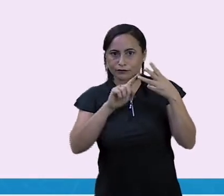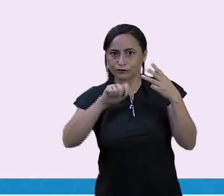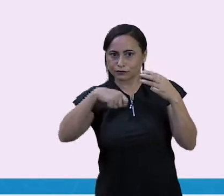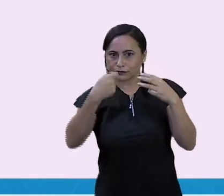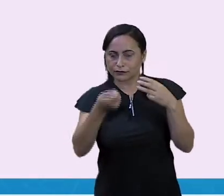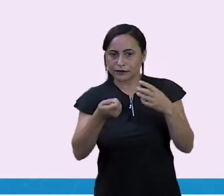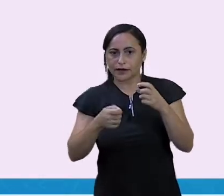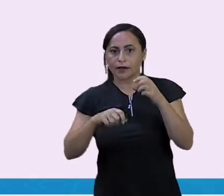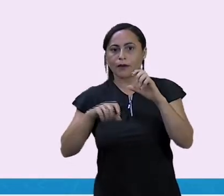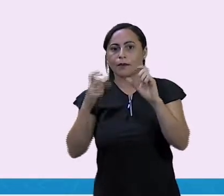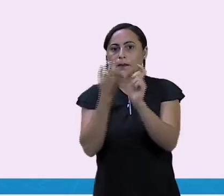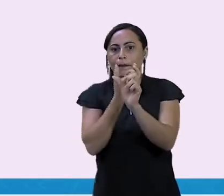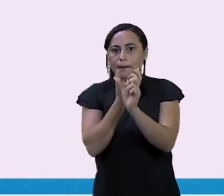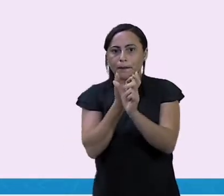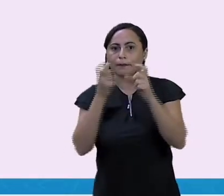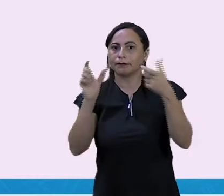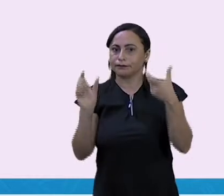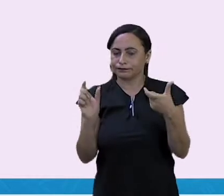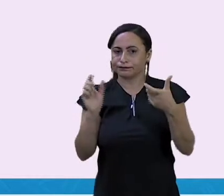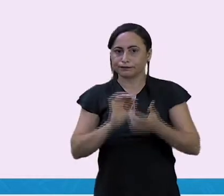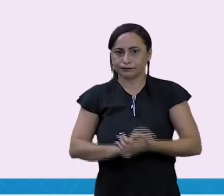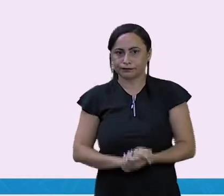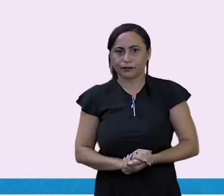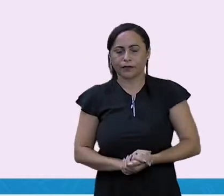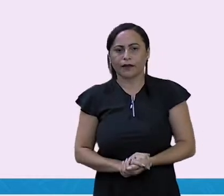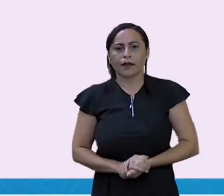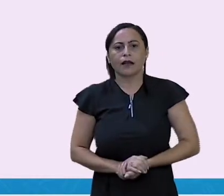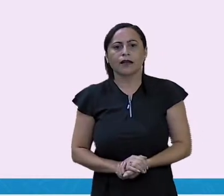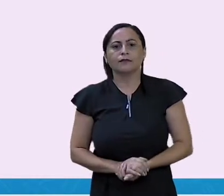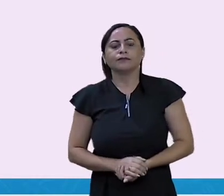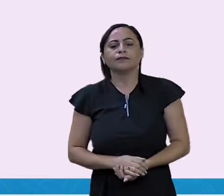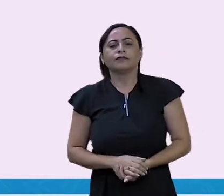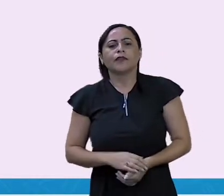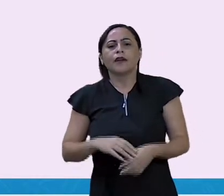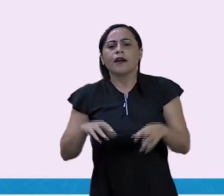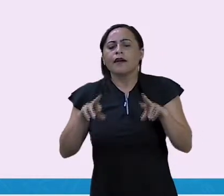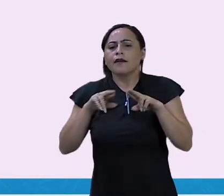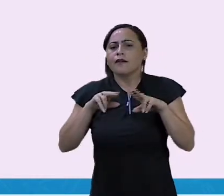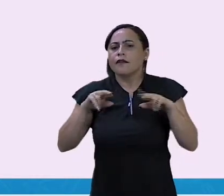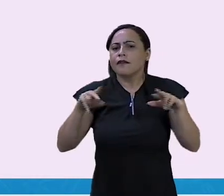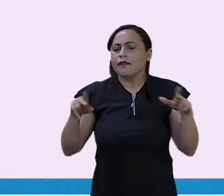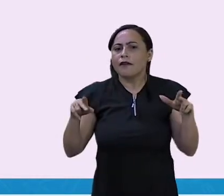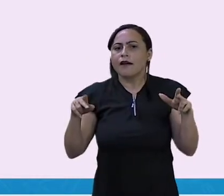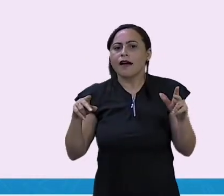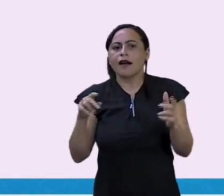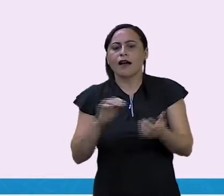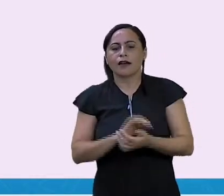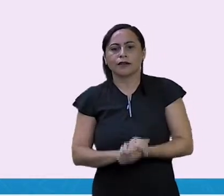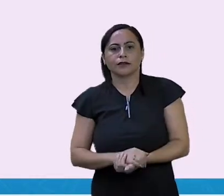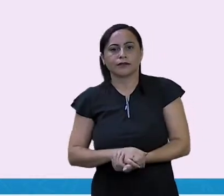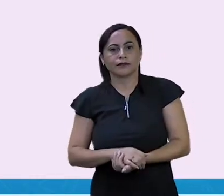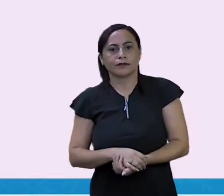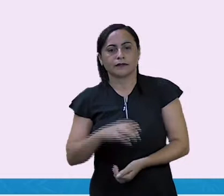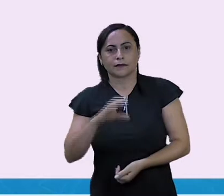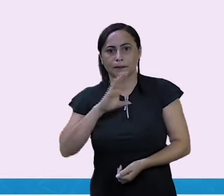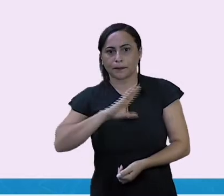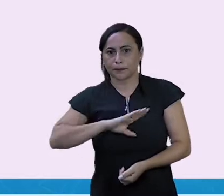Entre os fenômenos linguísticos relacionados à homonímia está a